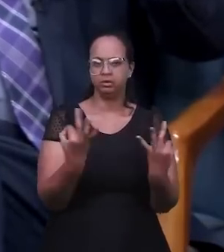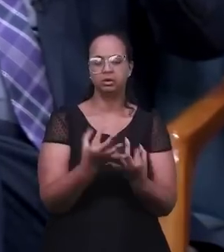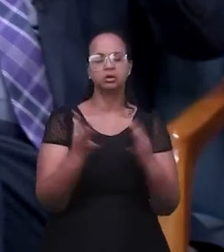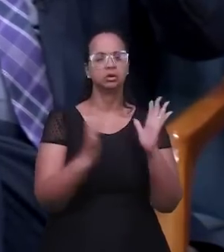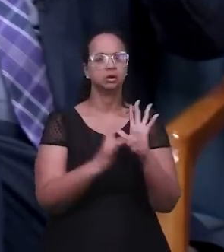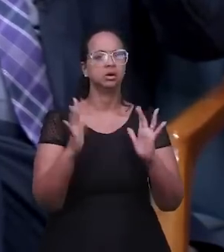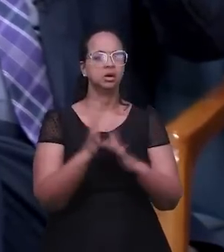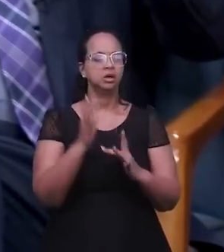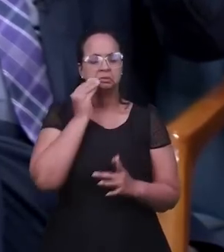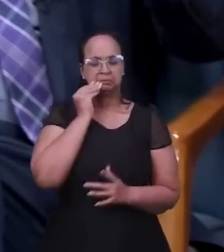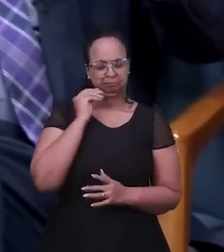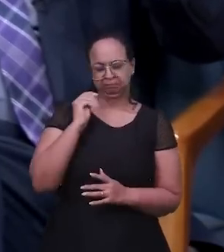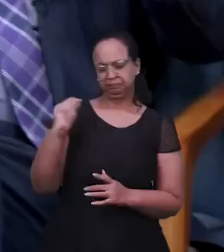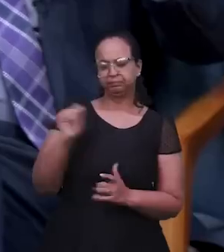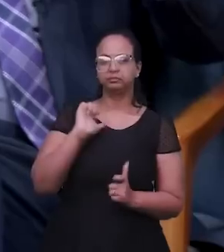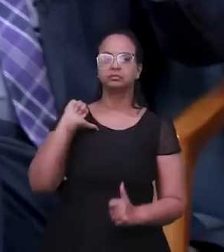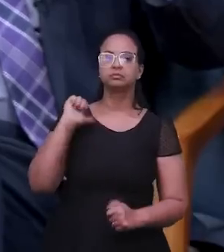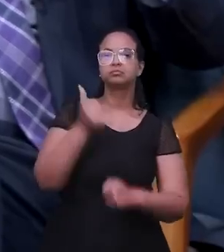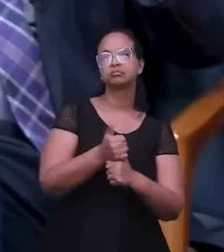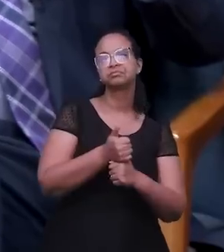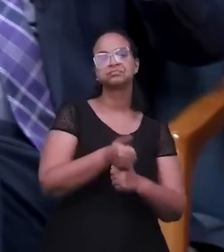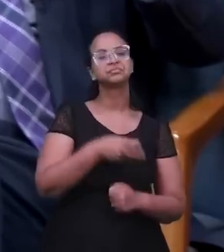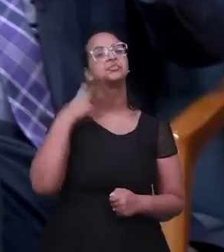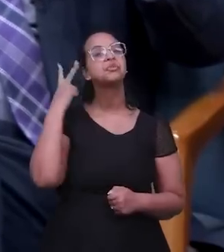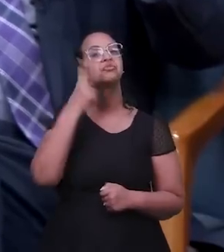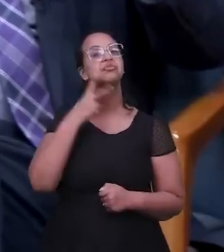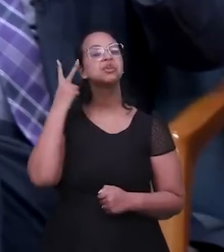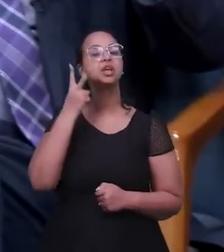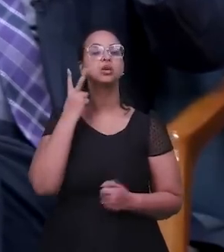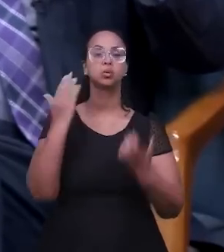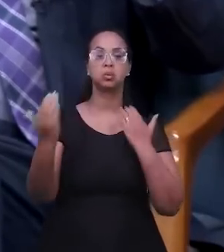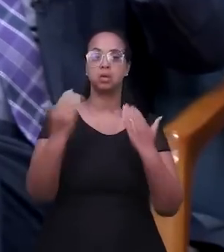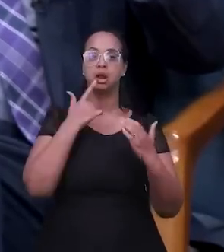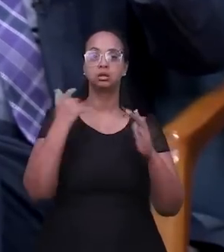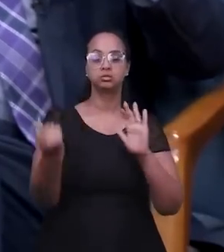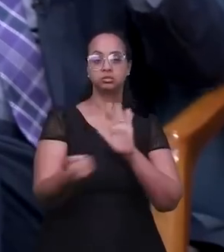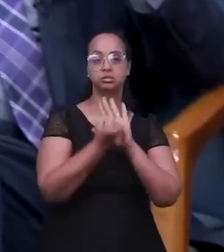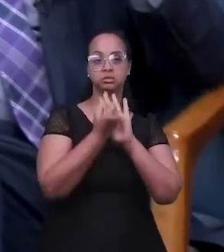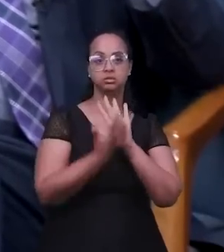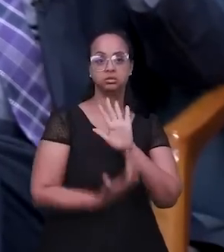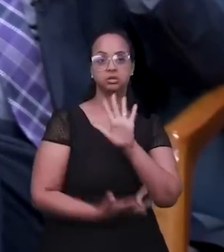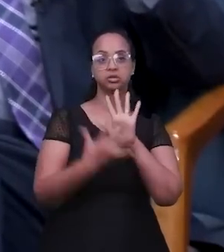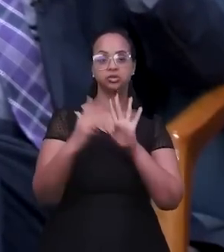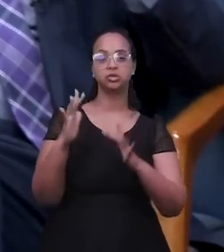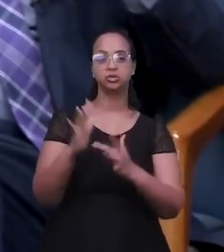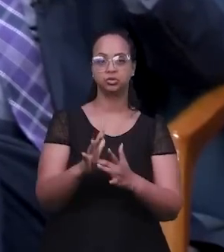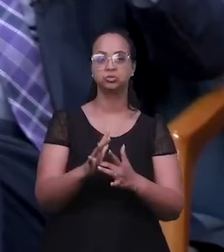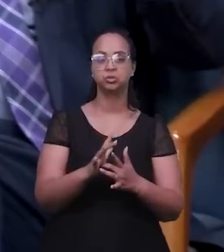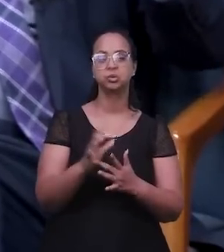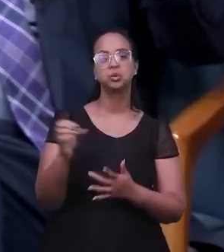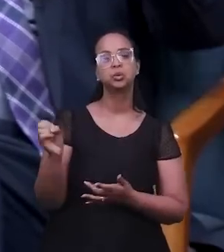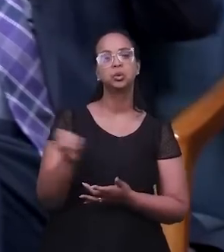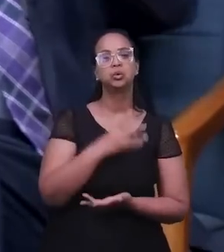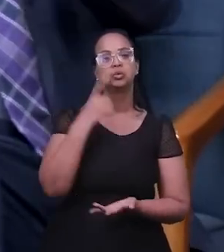vivo, não é? O cordeiro perfeito, Jesus. As ervas amargosas são substituídas pelo vinho, que significa o sangue.